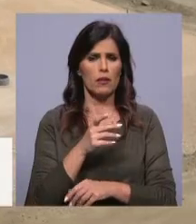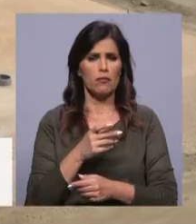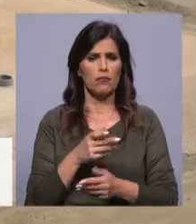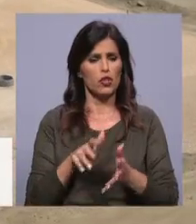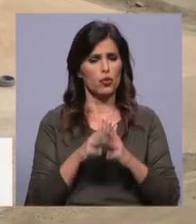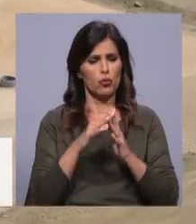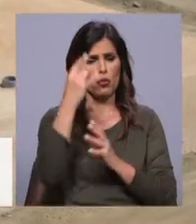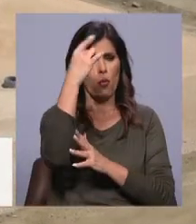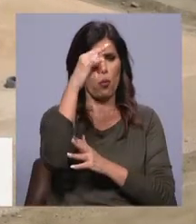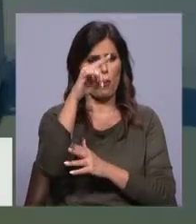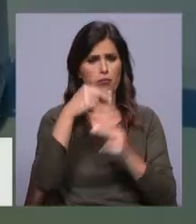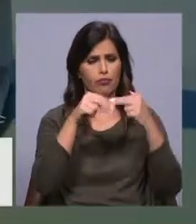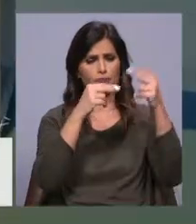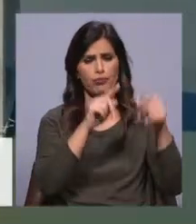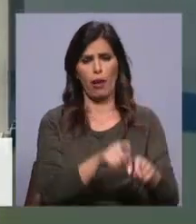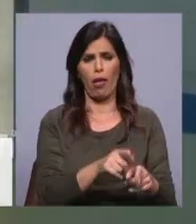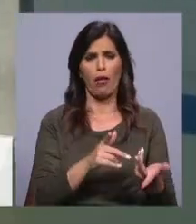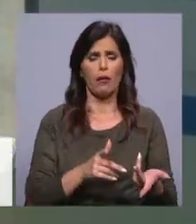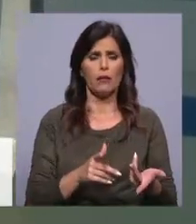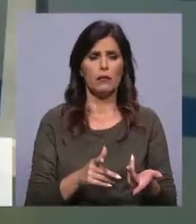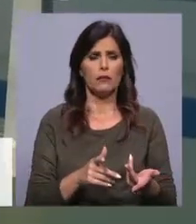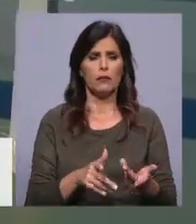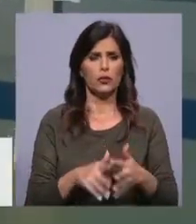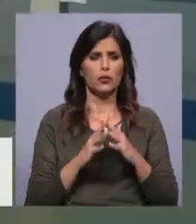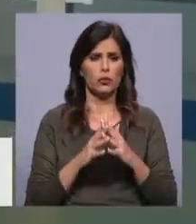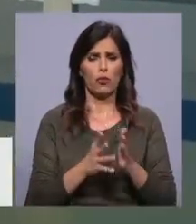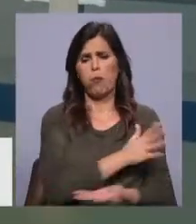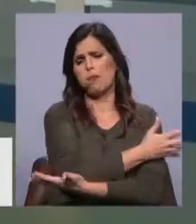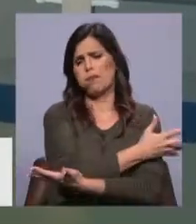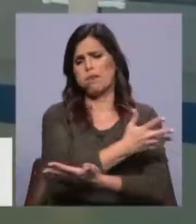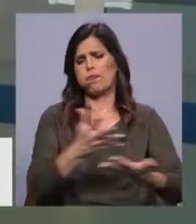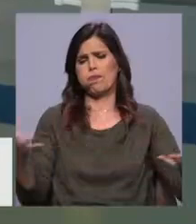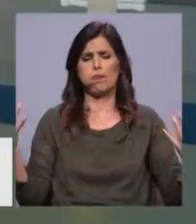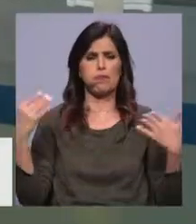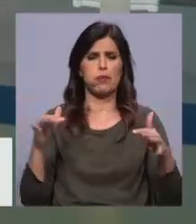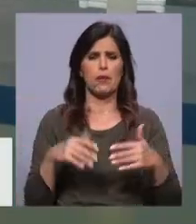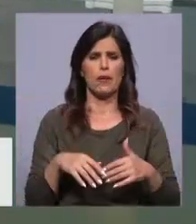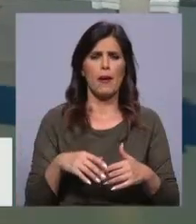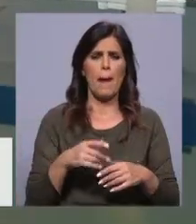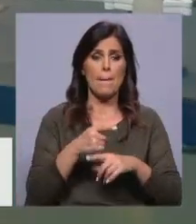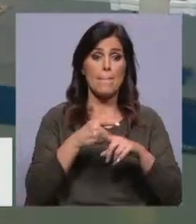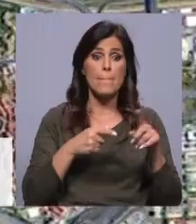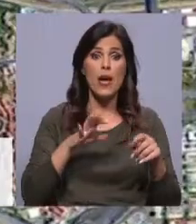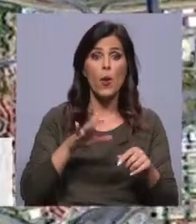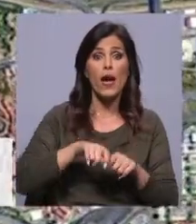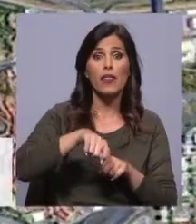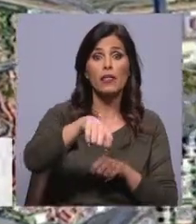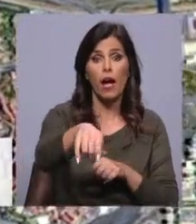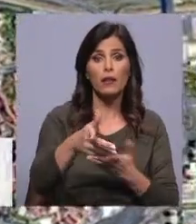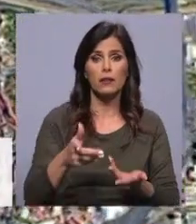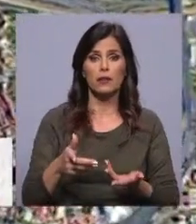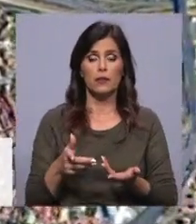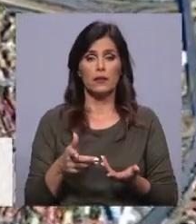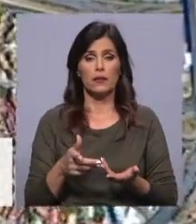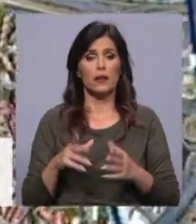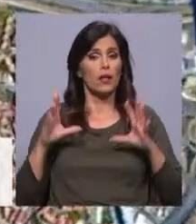infraestrutura que seria uma infraestrutura muito grande muito macia que